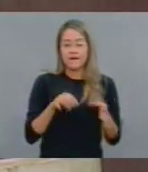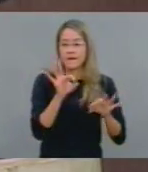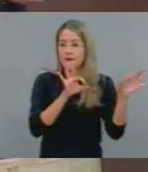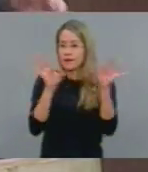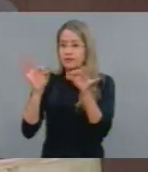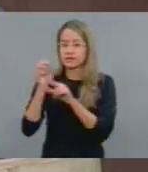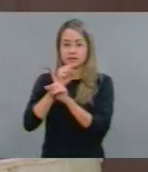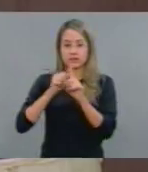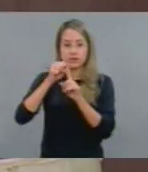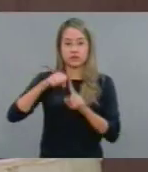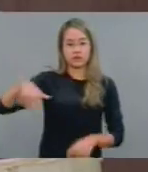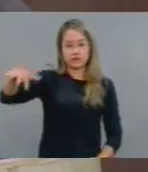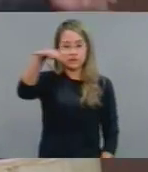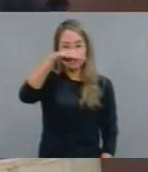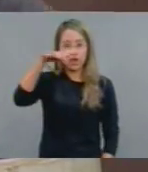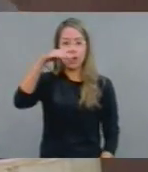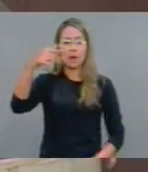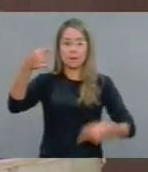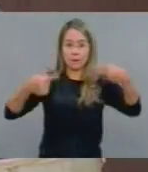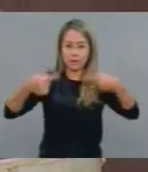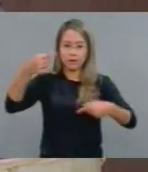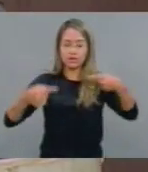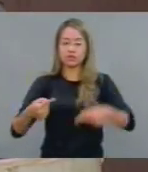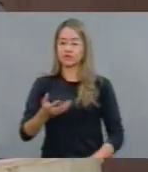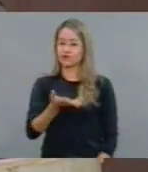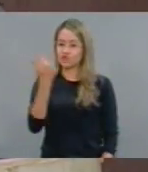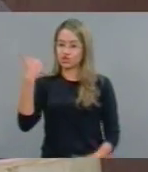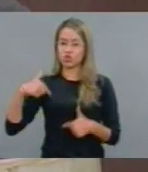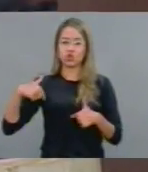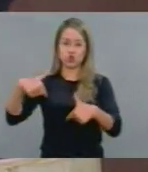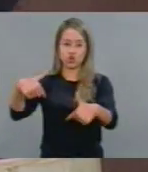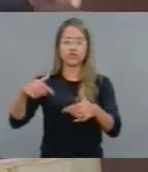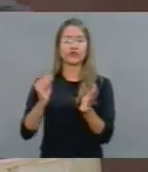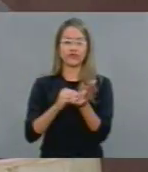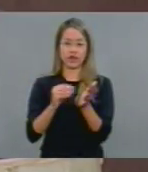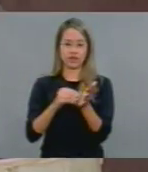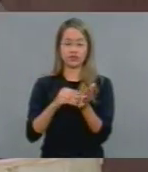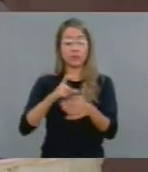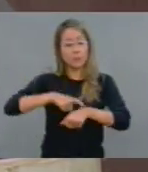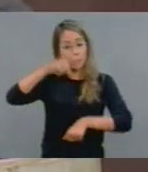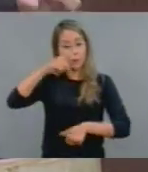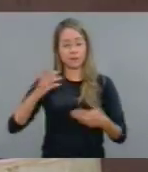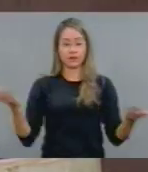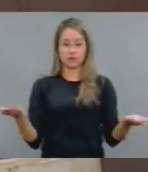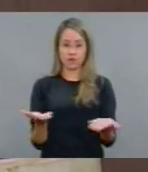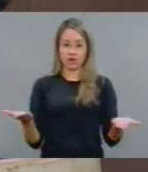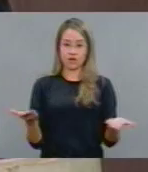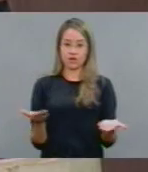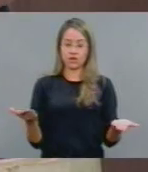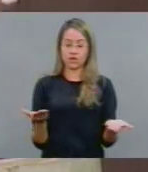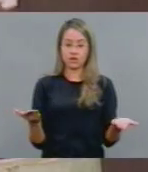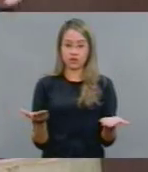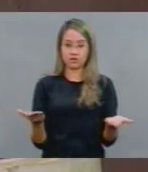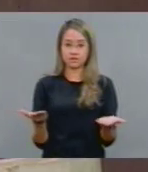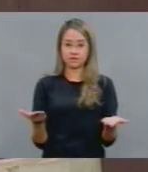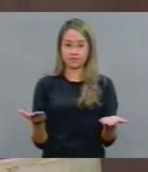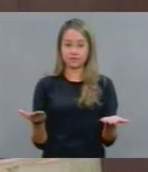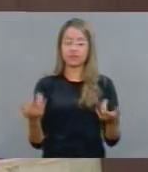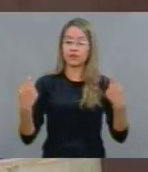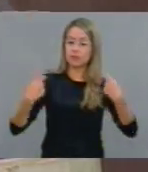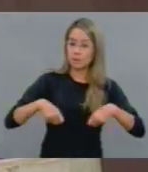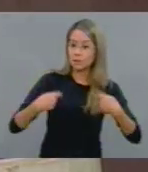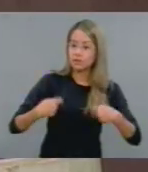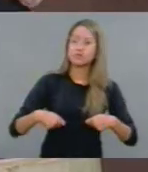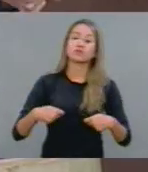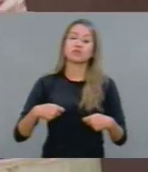organização social e política de massas que, nesse momento, possa gerar um